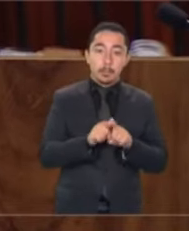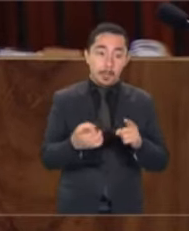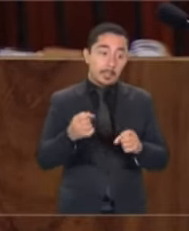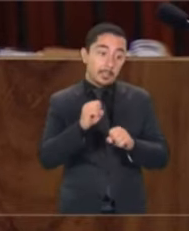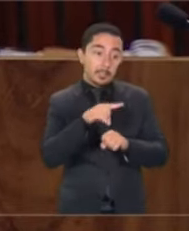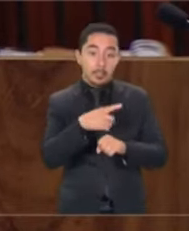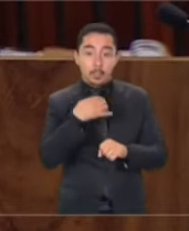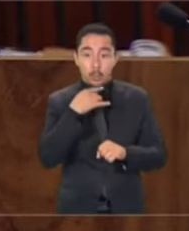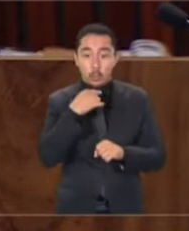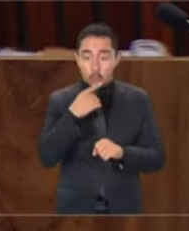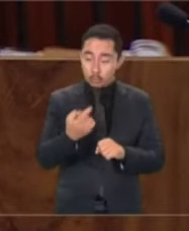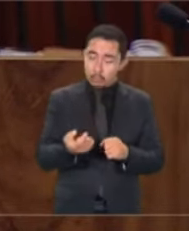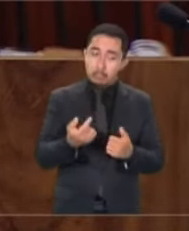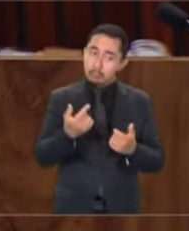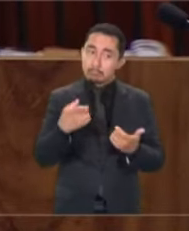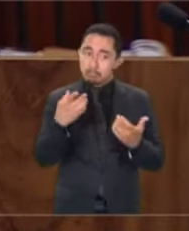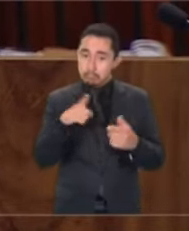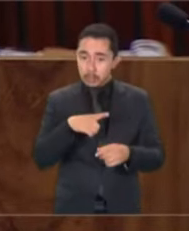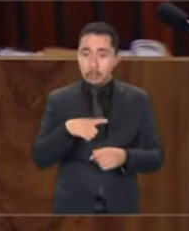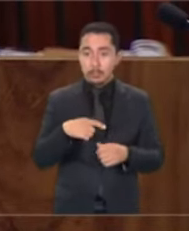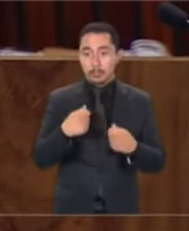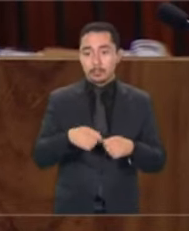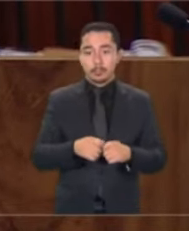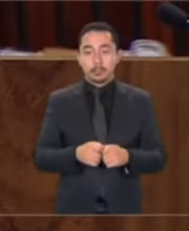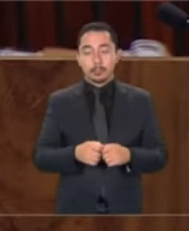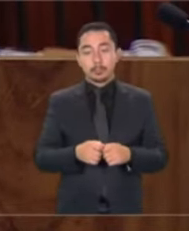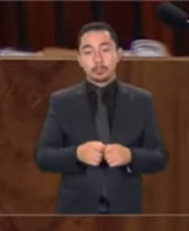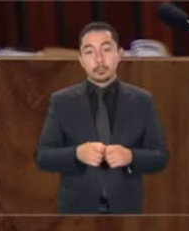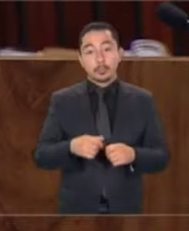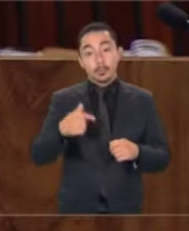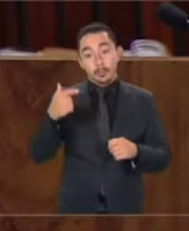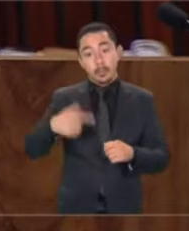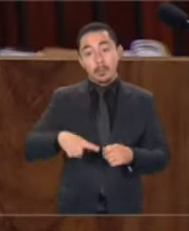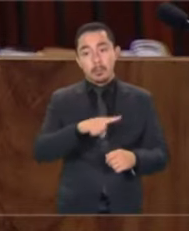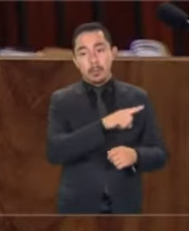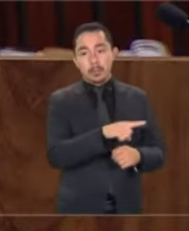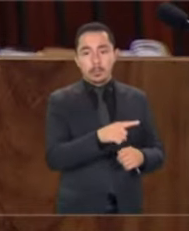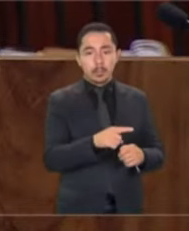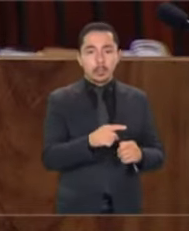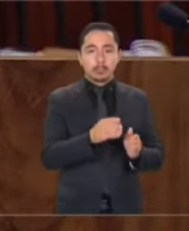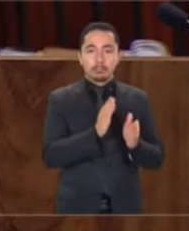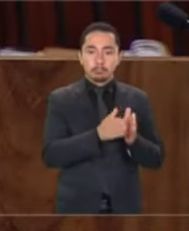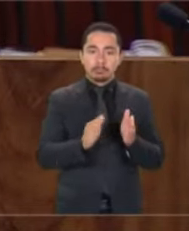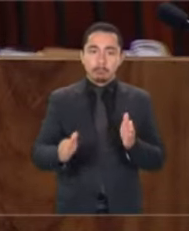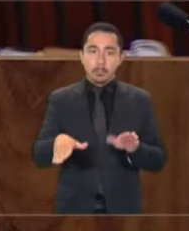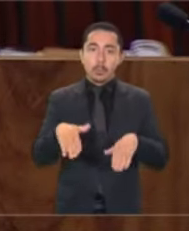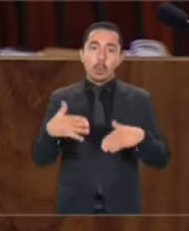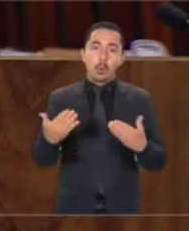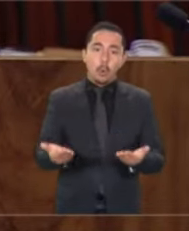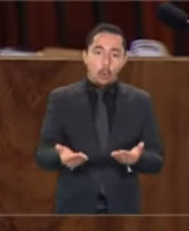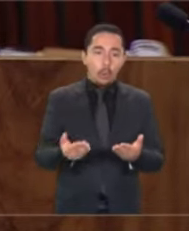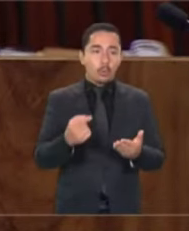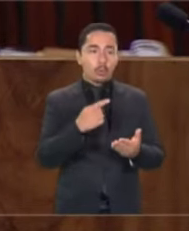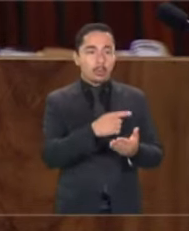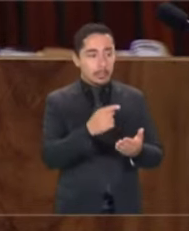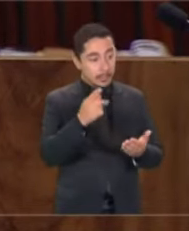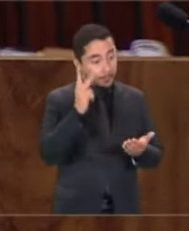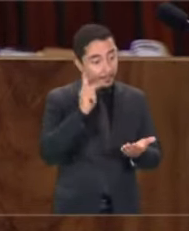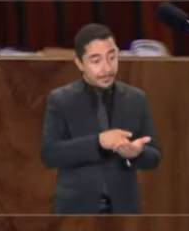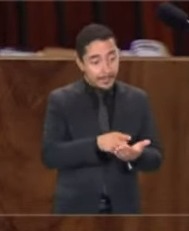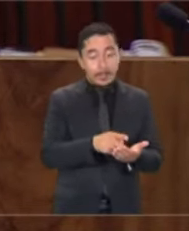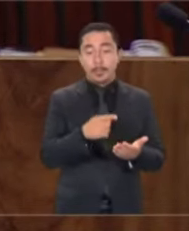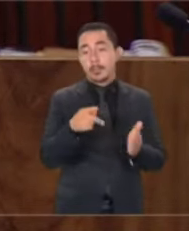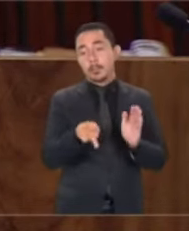razoável, circunstâncias indiciárias acerca da regularidade ou efetividade da despesa,